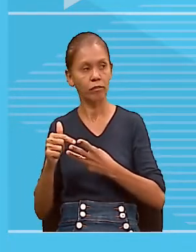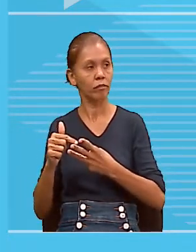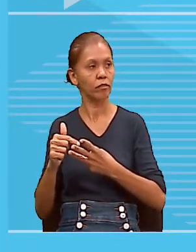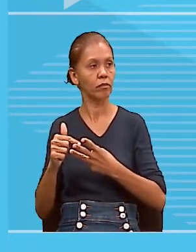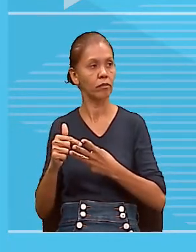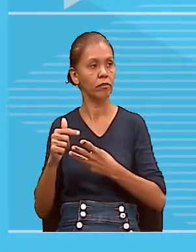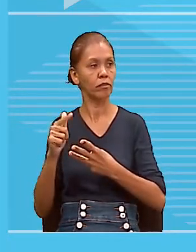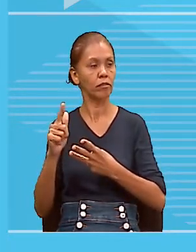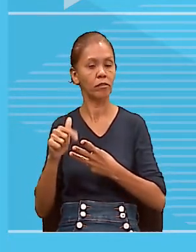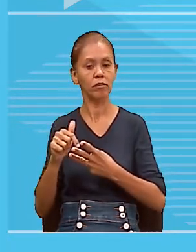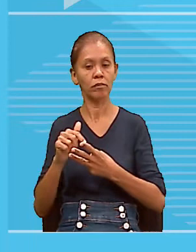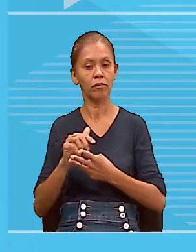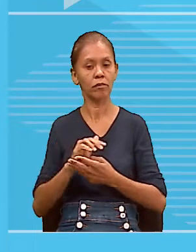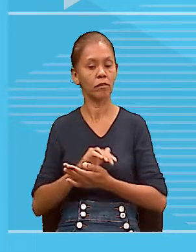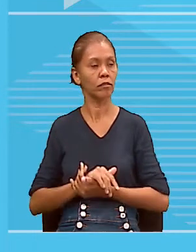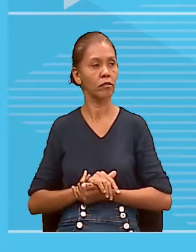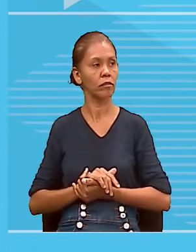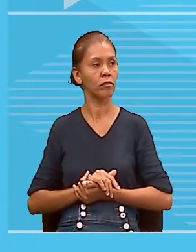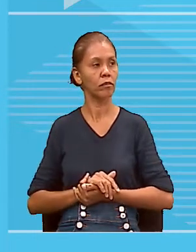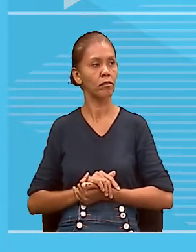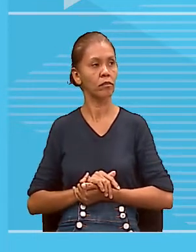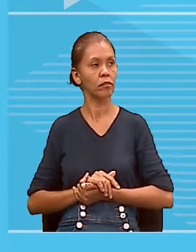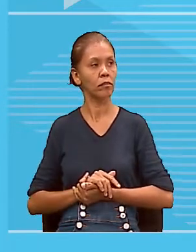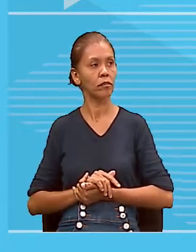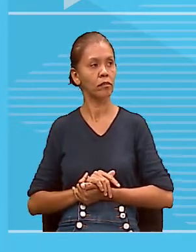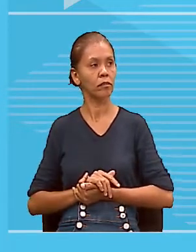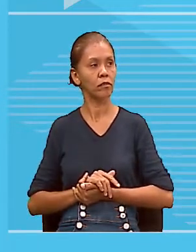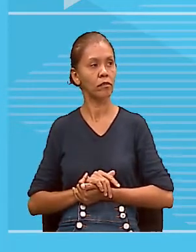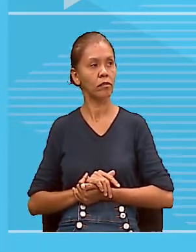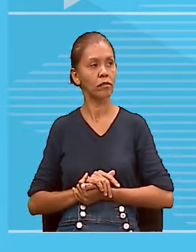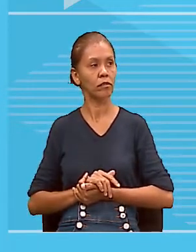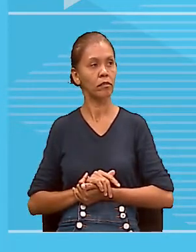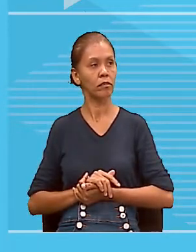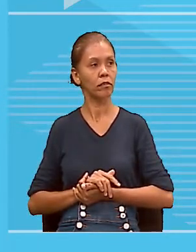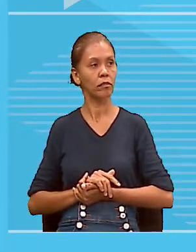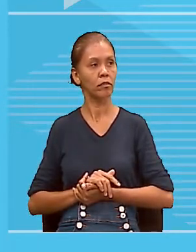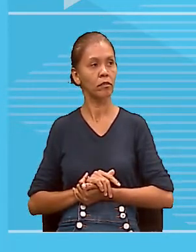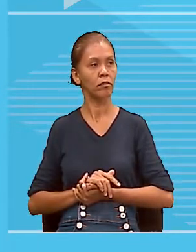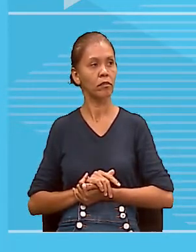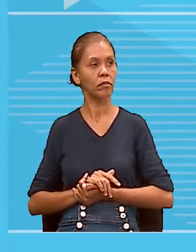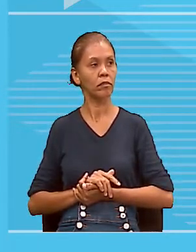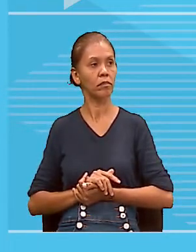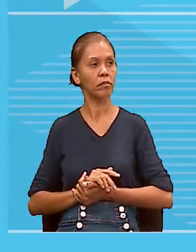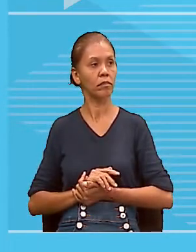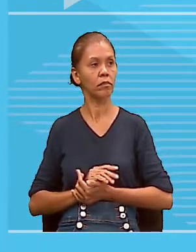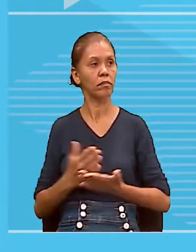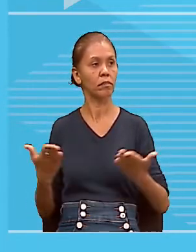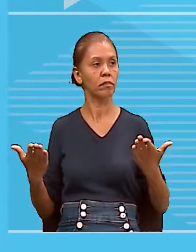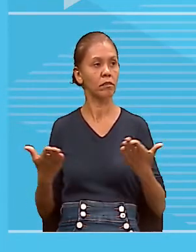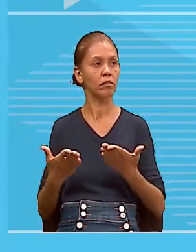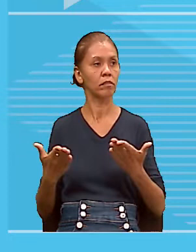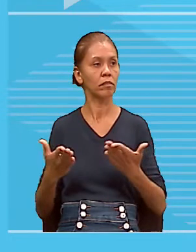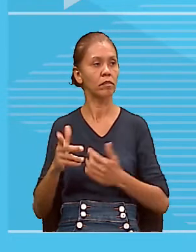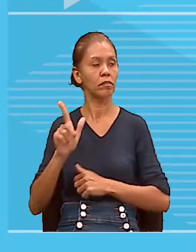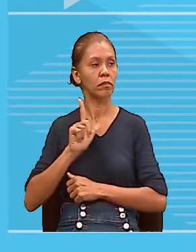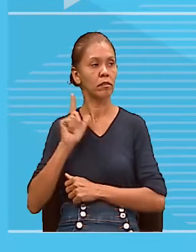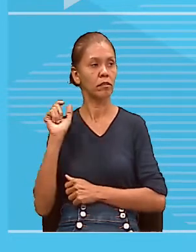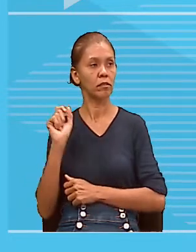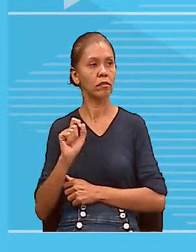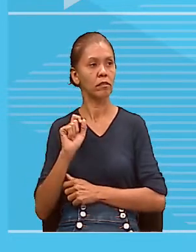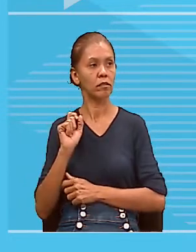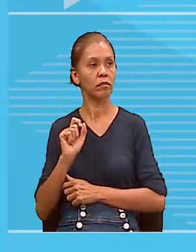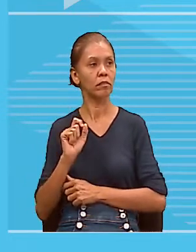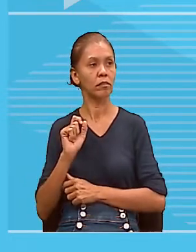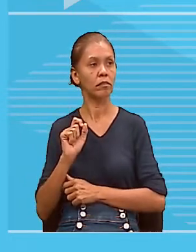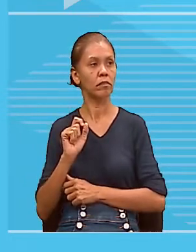a dar as cartas e ainda hoje de certa forma ainda dominam vamos dizer esses